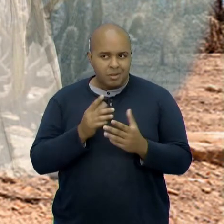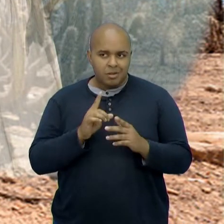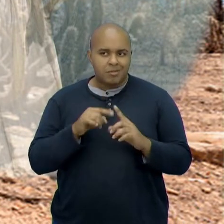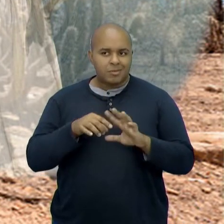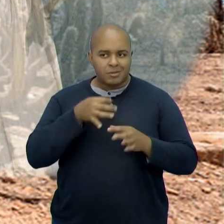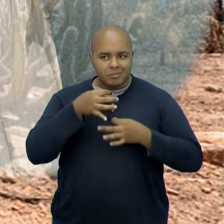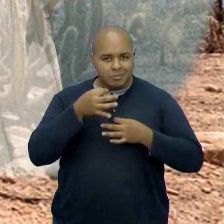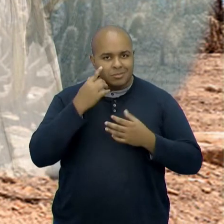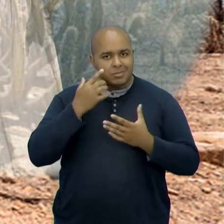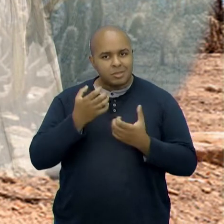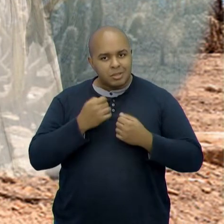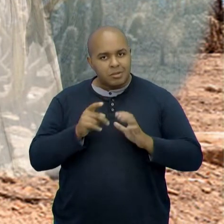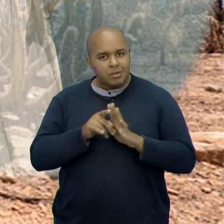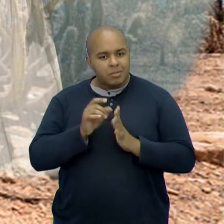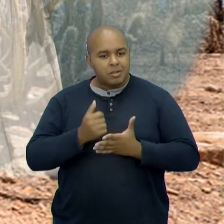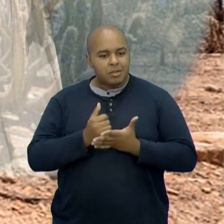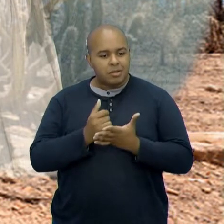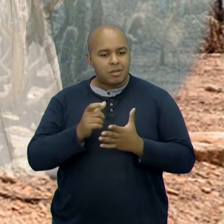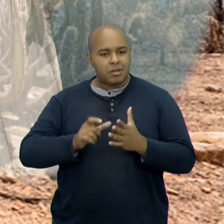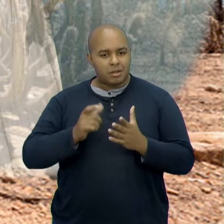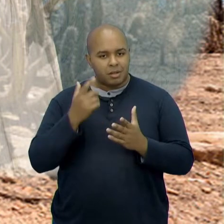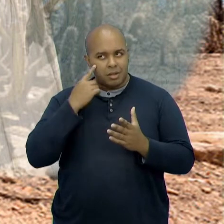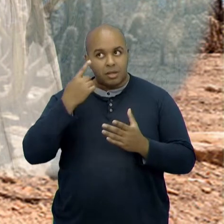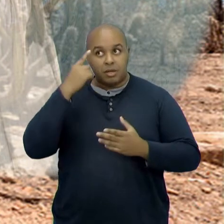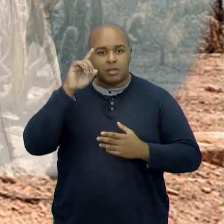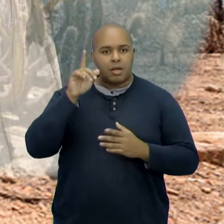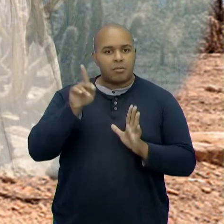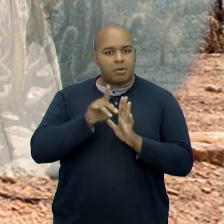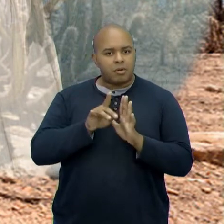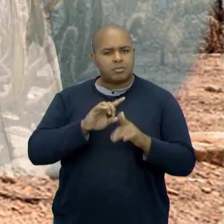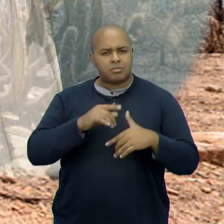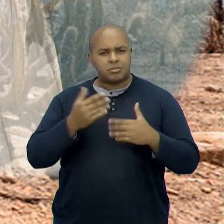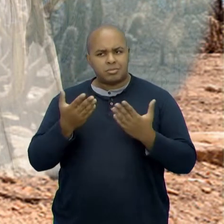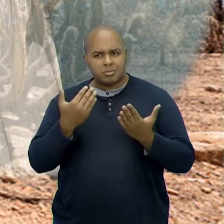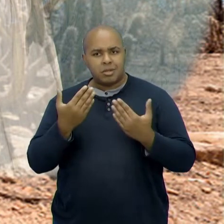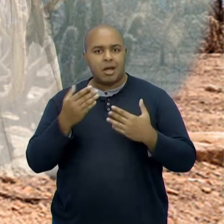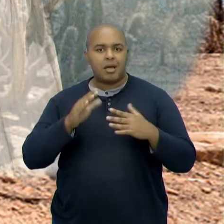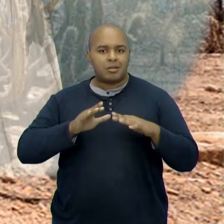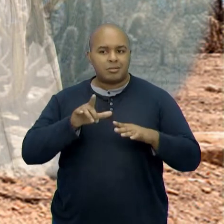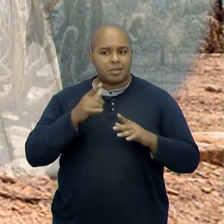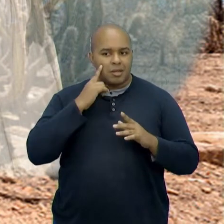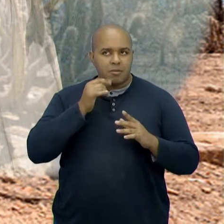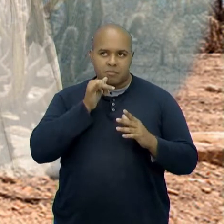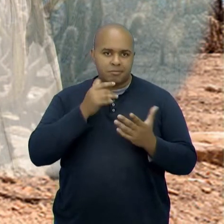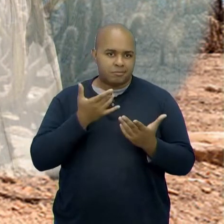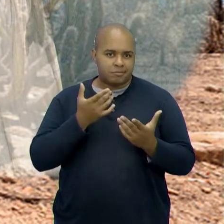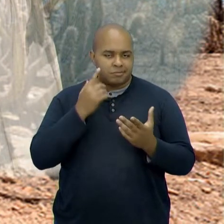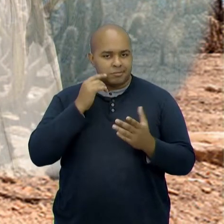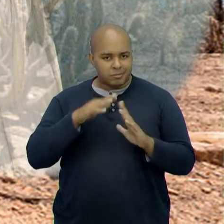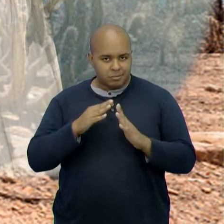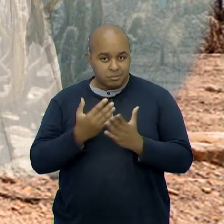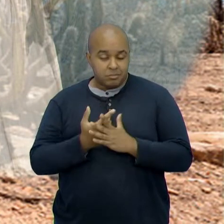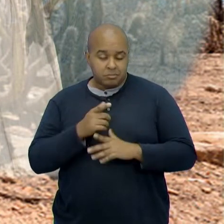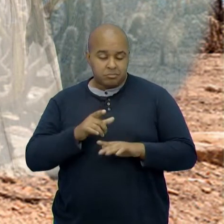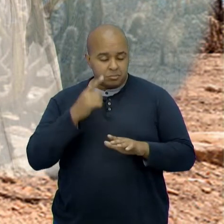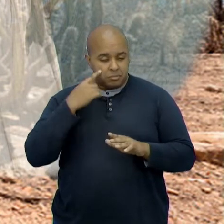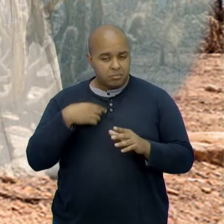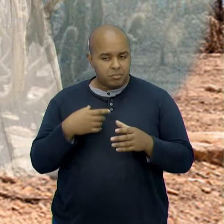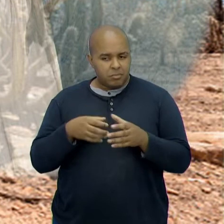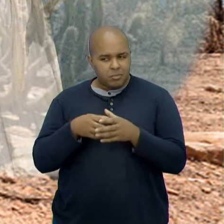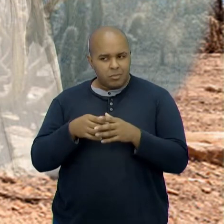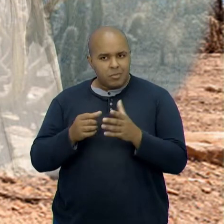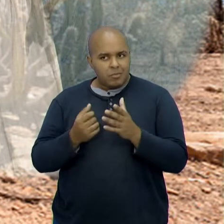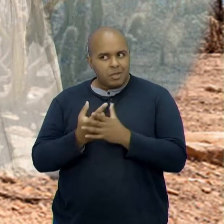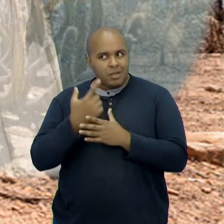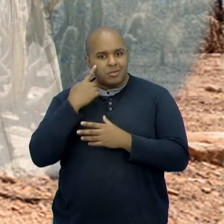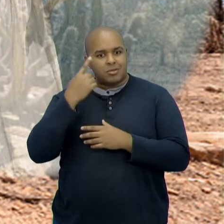o argumento também serve para poder levar a ideia para um debate. Caso você queira, por exemplo, no caso da escola aí, o grupo comprar